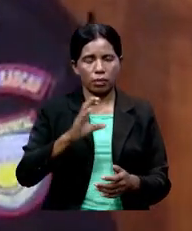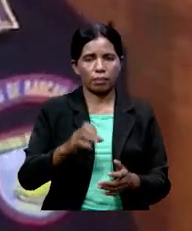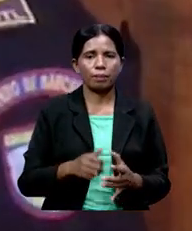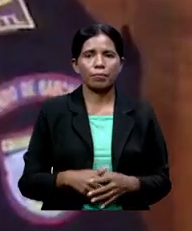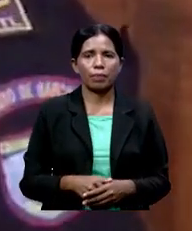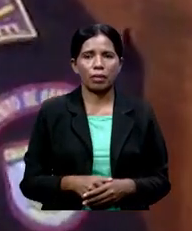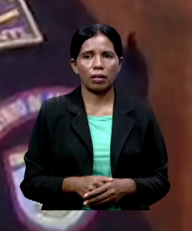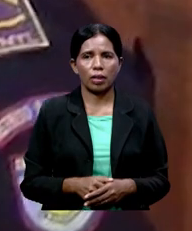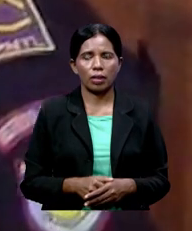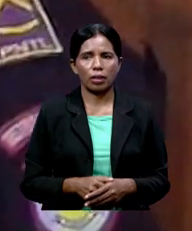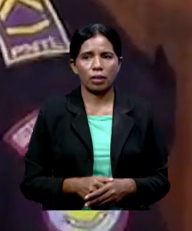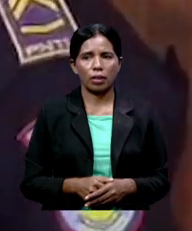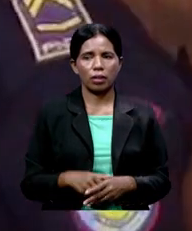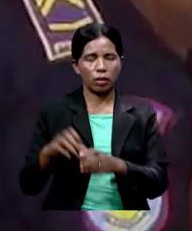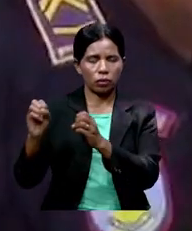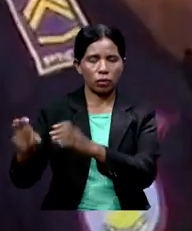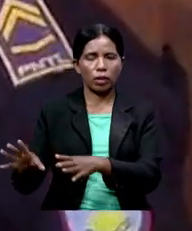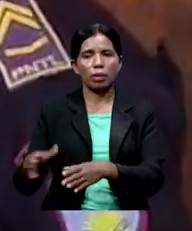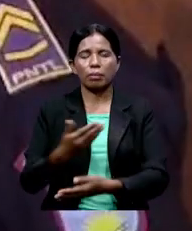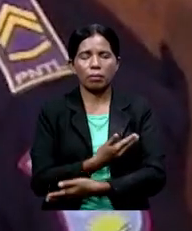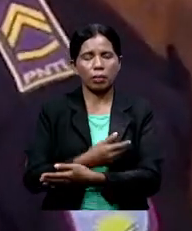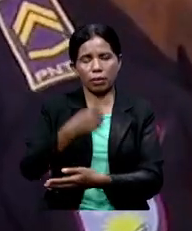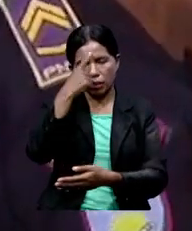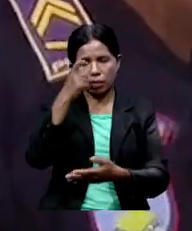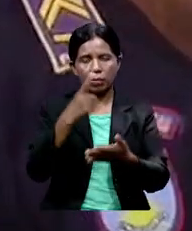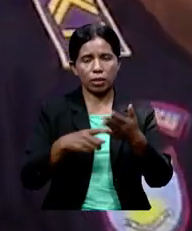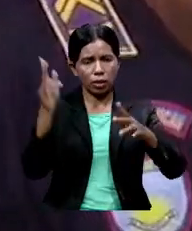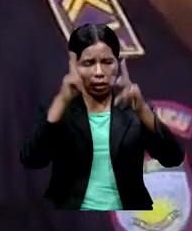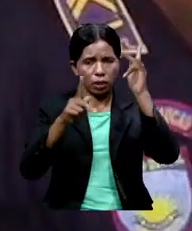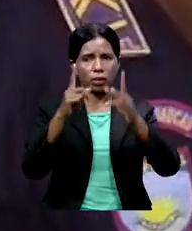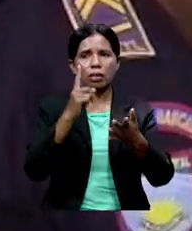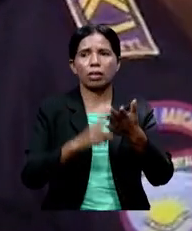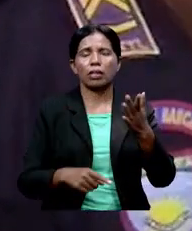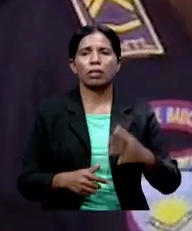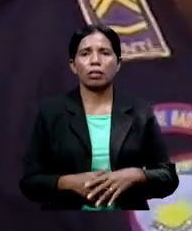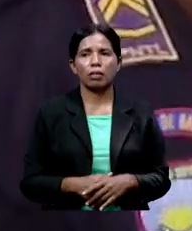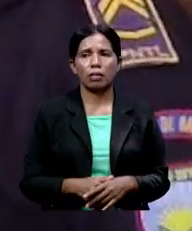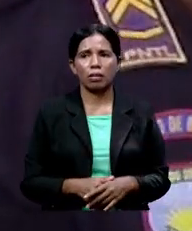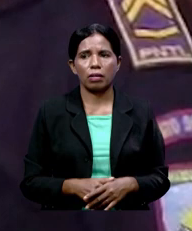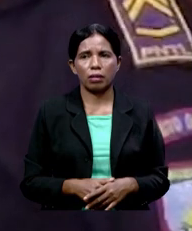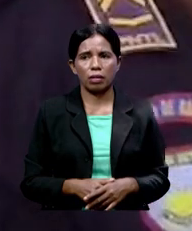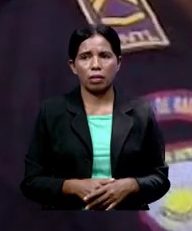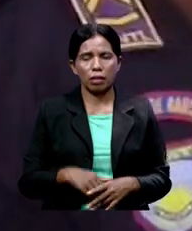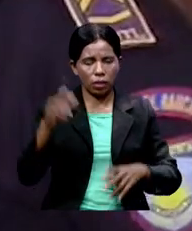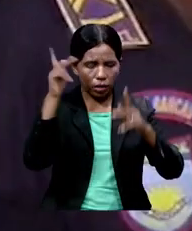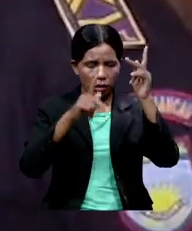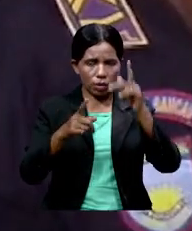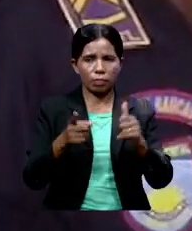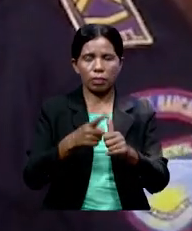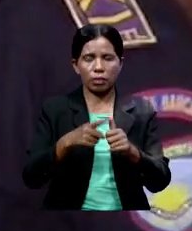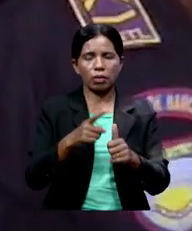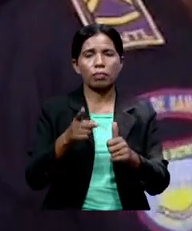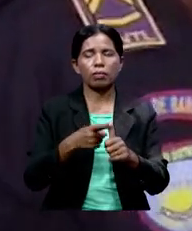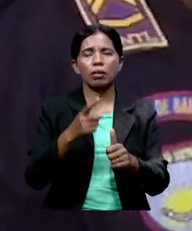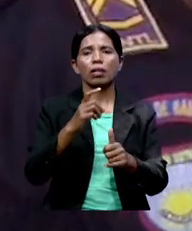sesuai bebe apa saya sesuai bebe ya kau sini saya ida kau sudah pernah lebih akontesia kunan zulu